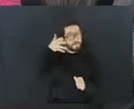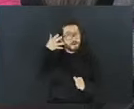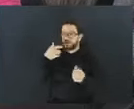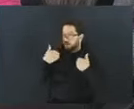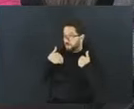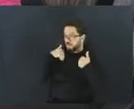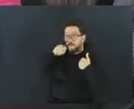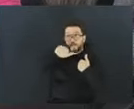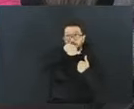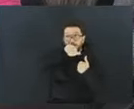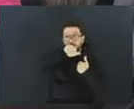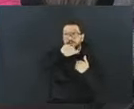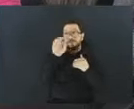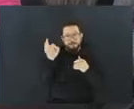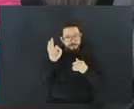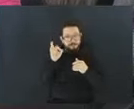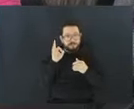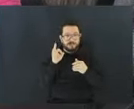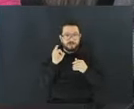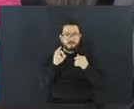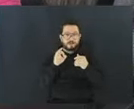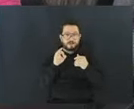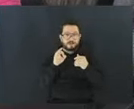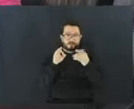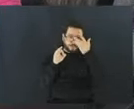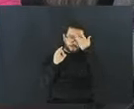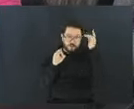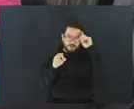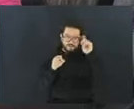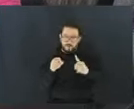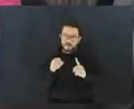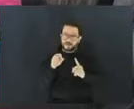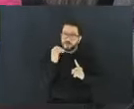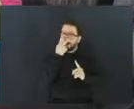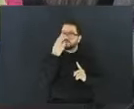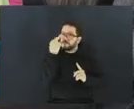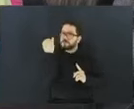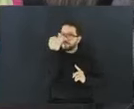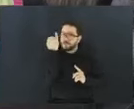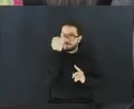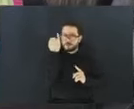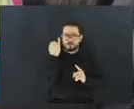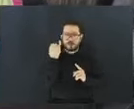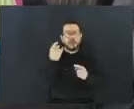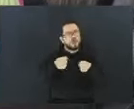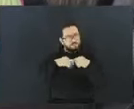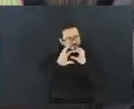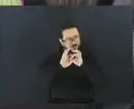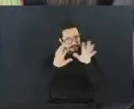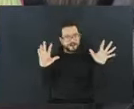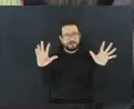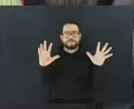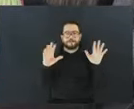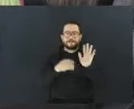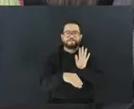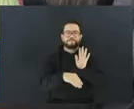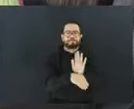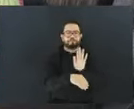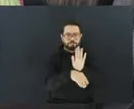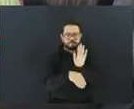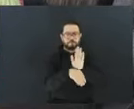de uma pessoa com deficiência, eu acho que isso é muito importante. Me coloco mais uma vez à disposição e, como membro da